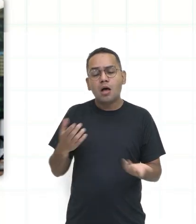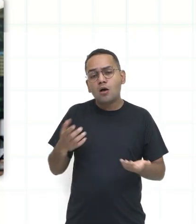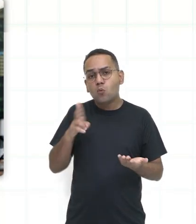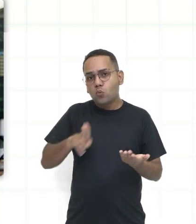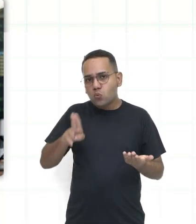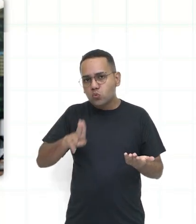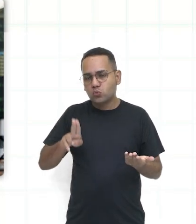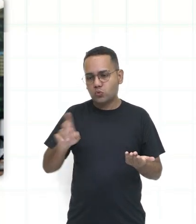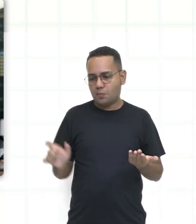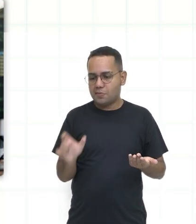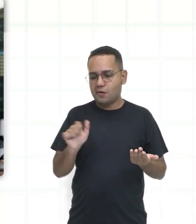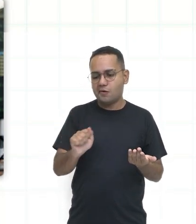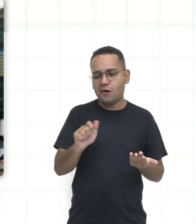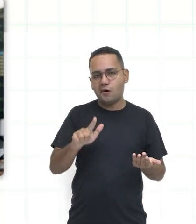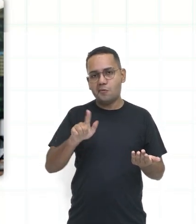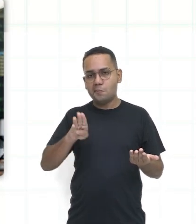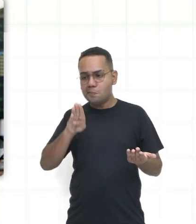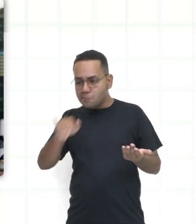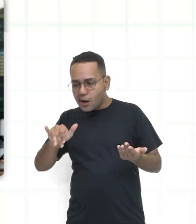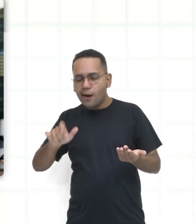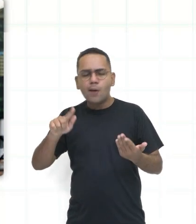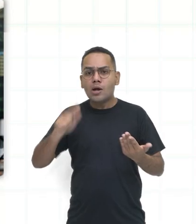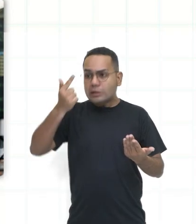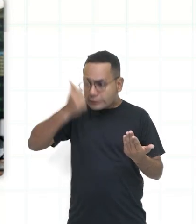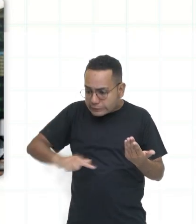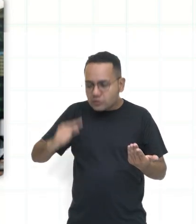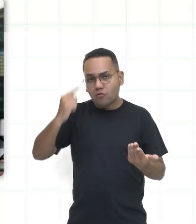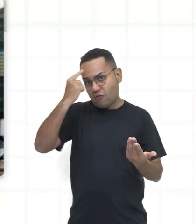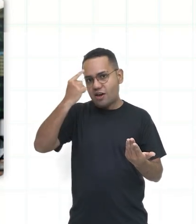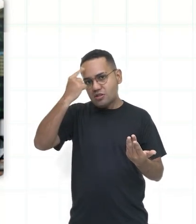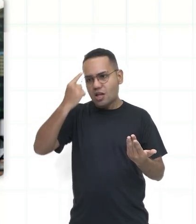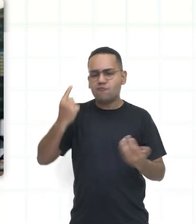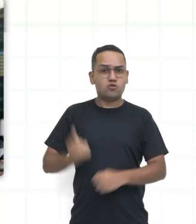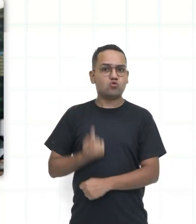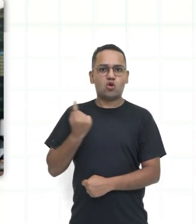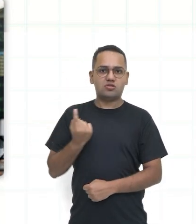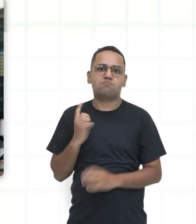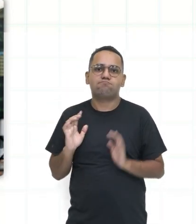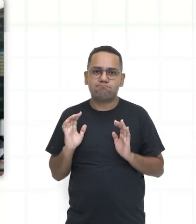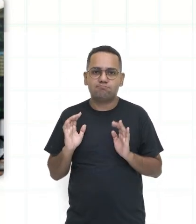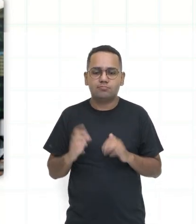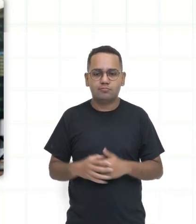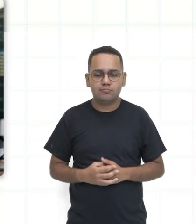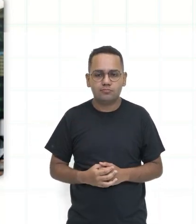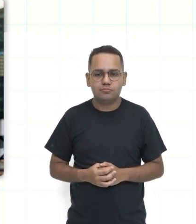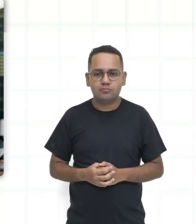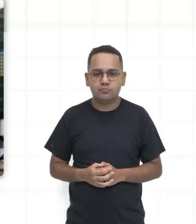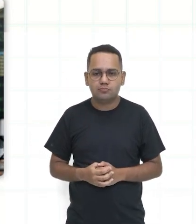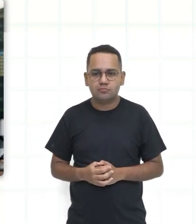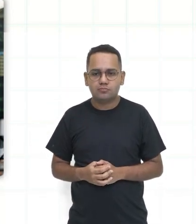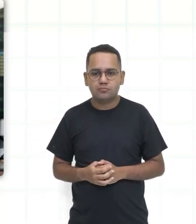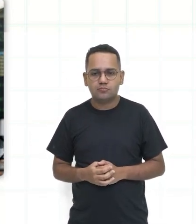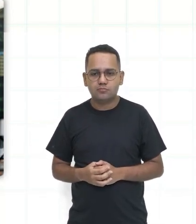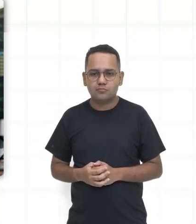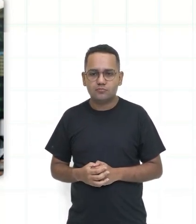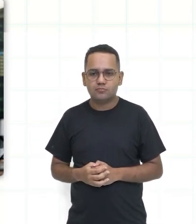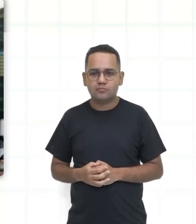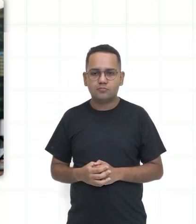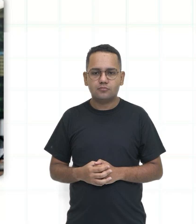fizeram mesmo completamente sozinho, tá? A tradução para a língua portuguesa vai ficar, eles fizeram tudo